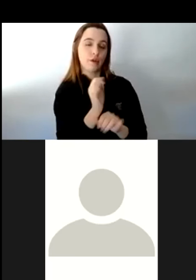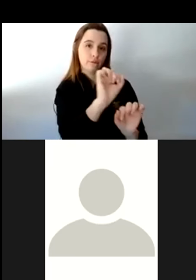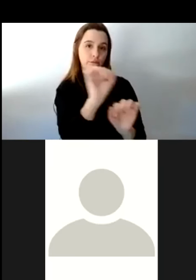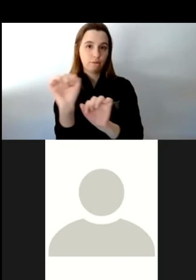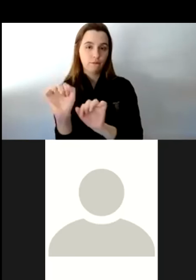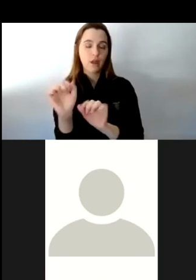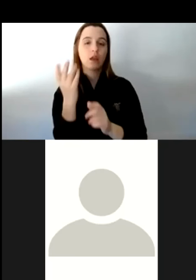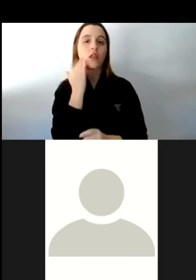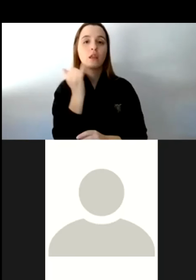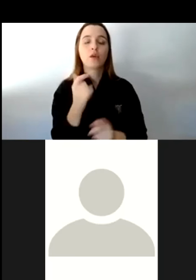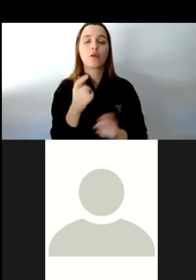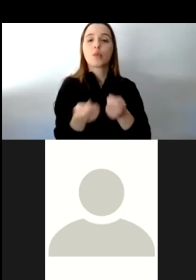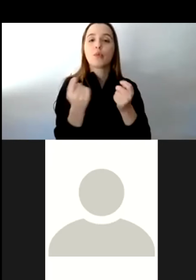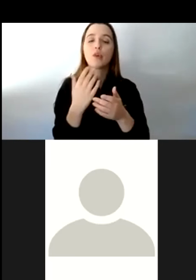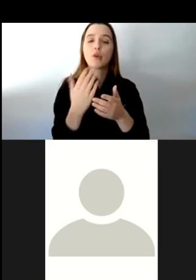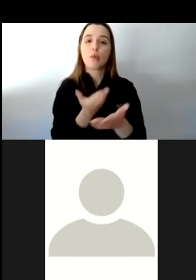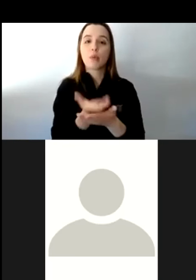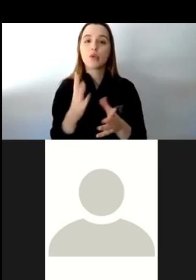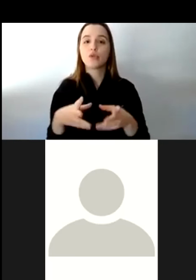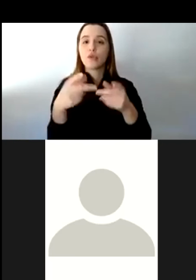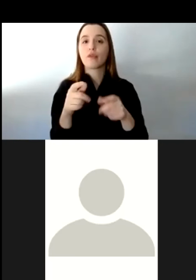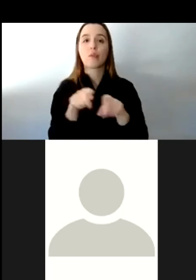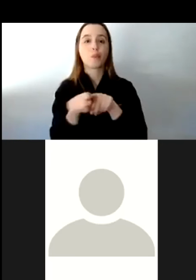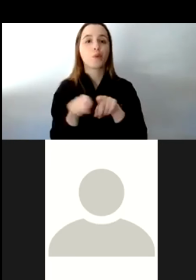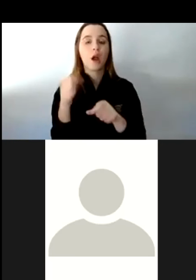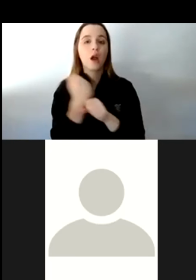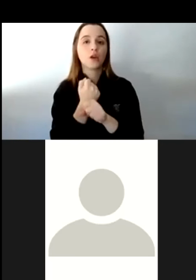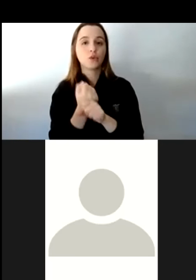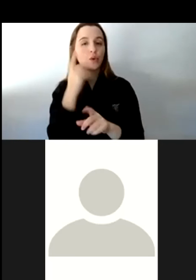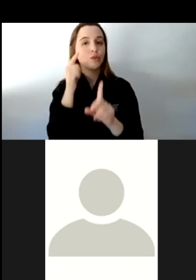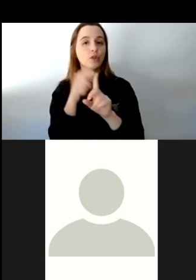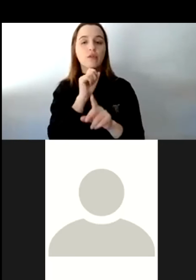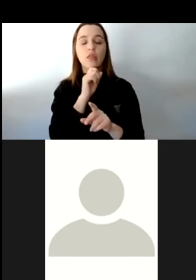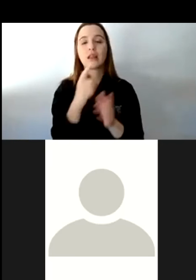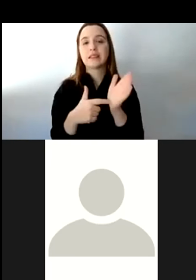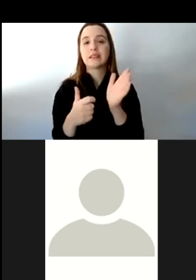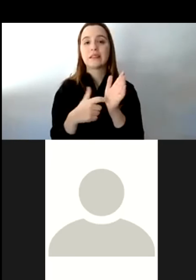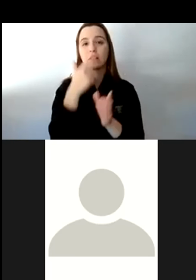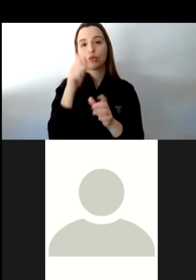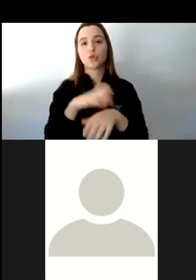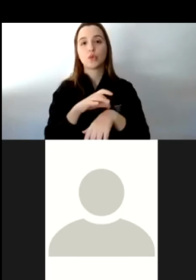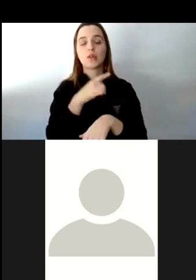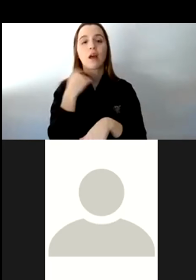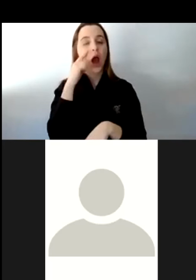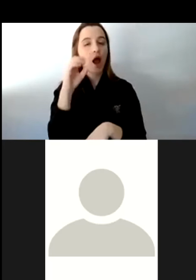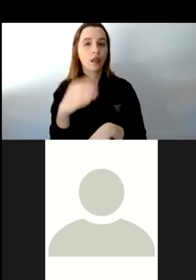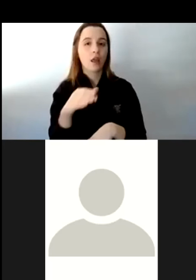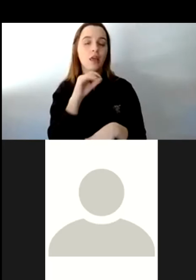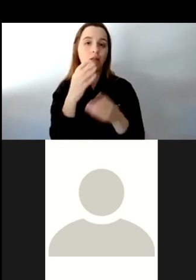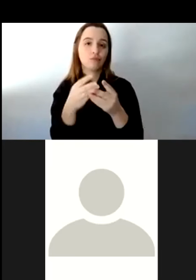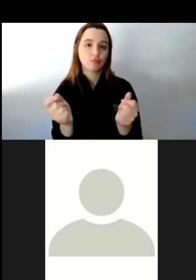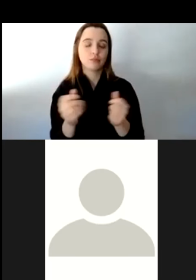instituições, tentaram promover e propor o desenvolvimento de políticas e ações que dessem resposta às necessidades das pessoas com doença